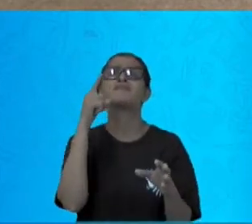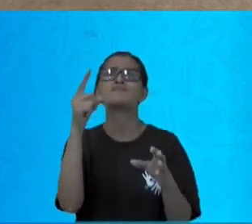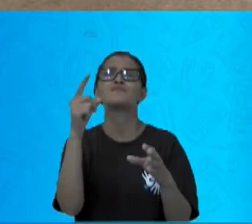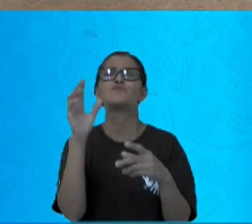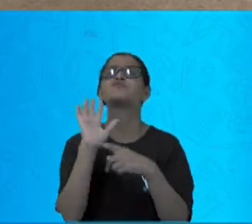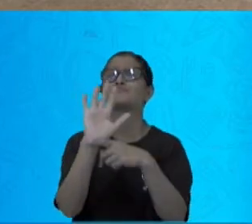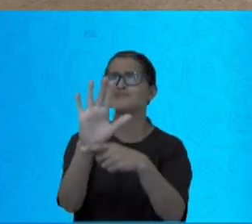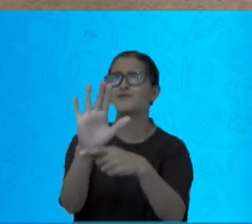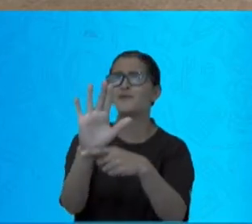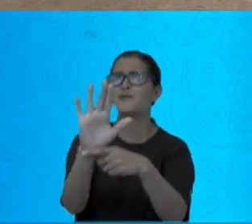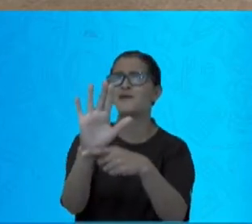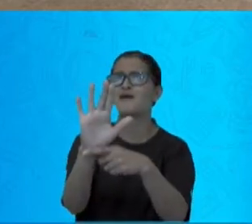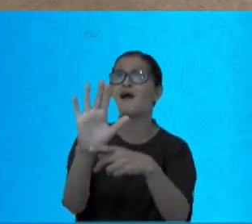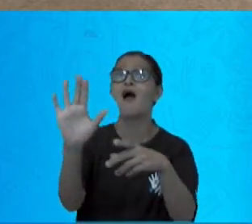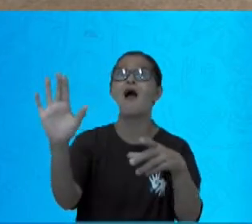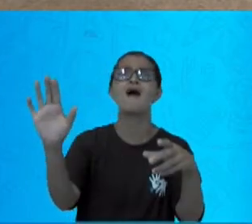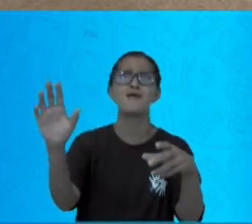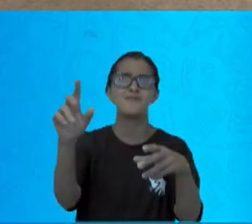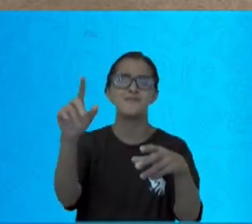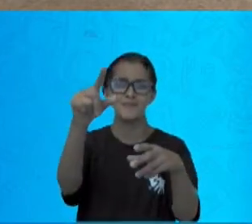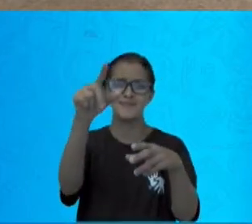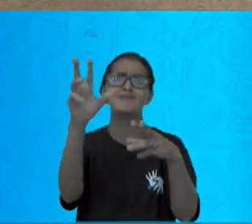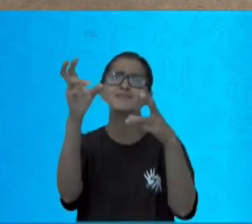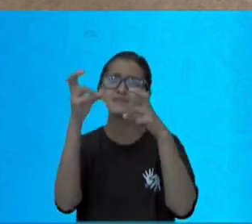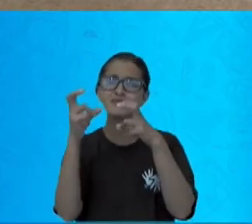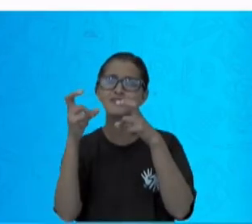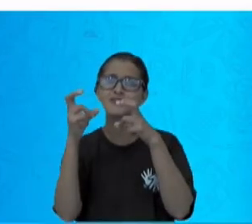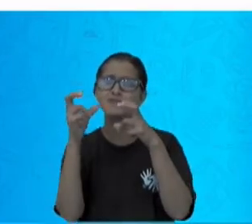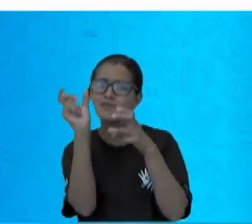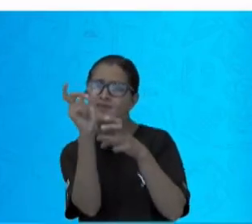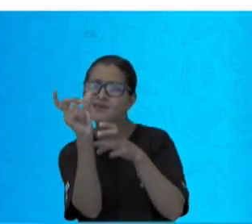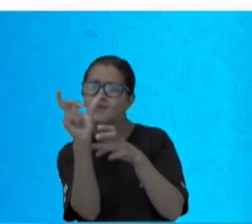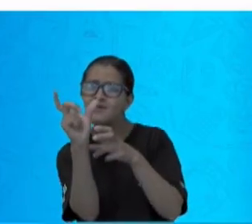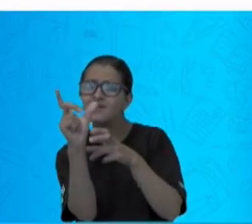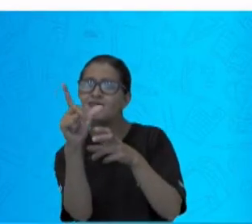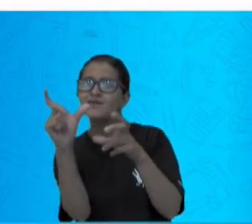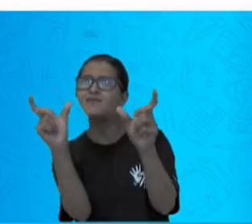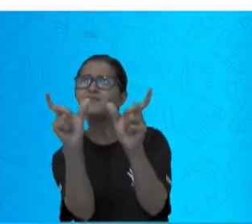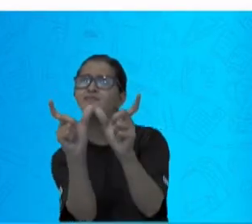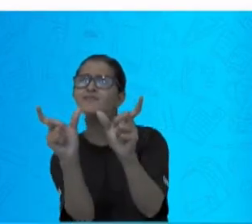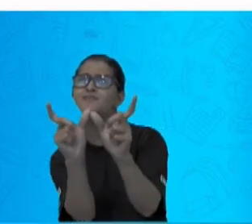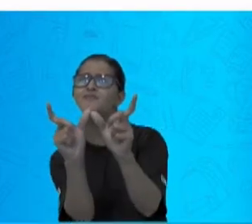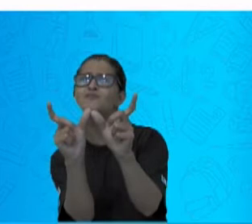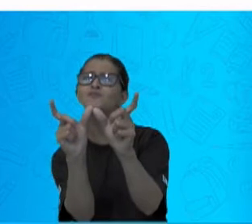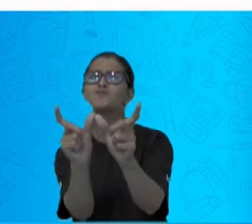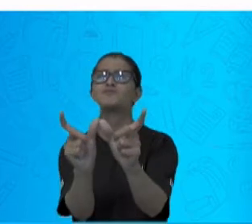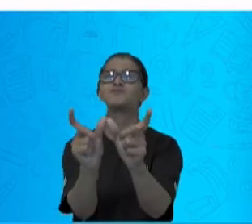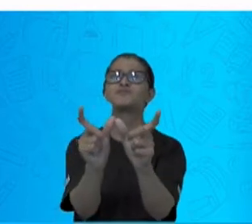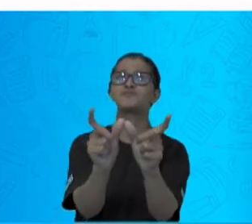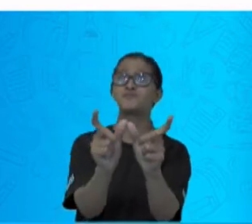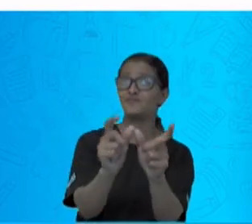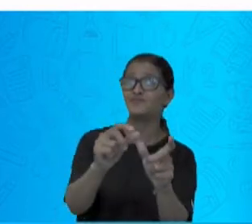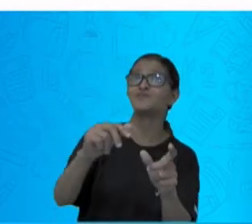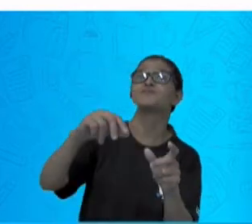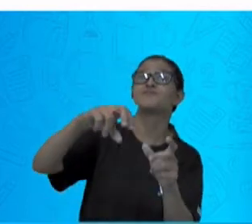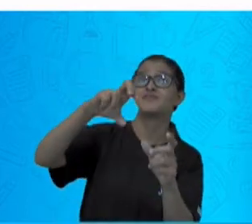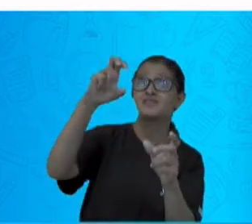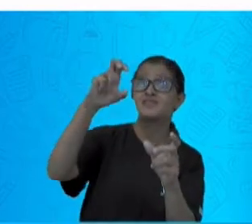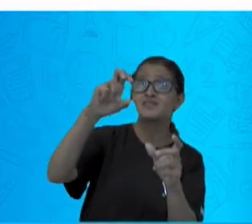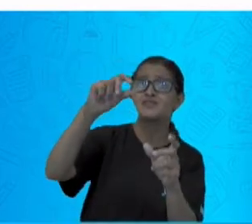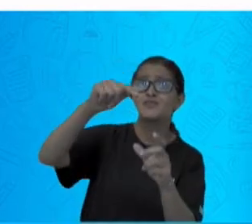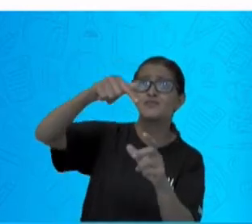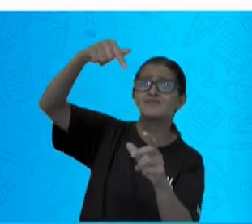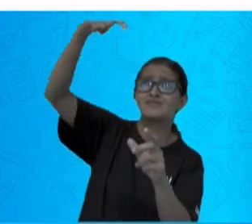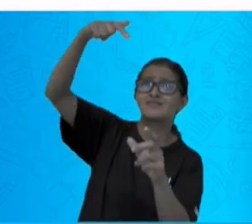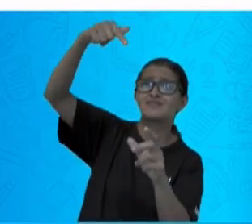ajudar vocês. Ó. Pois 5 sétimos vezes 5 é igual a 5, que é